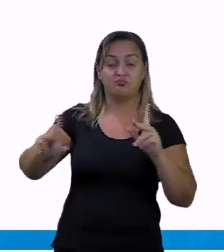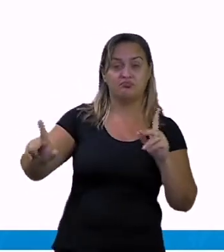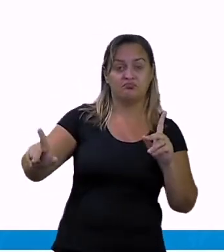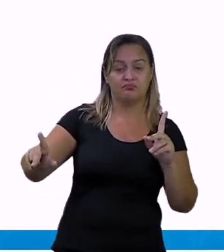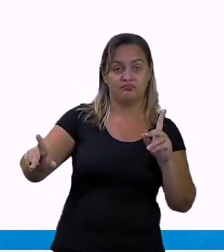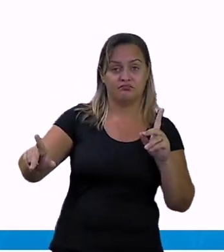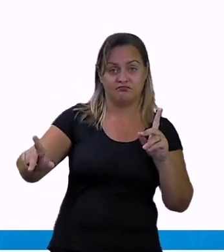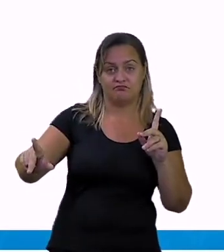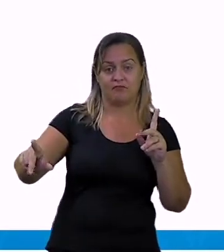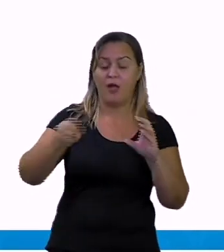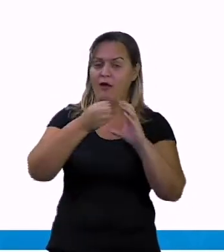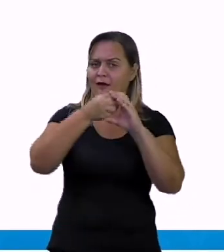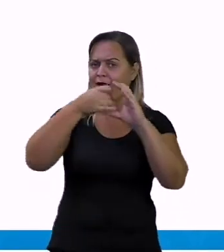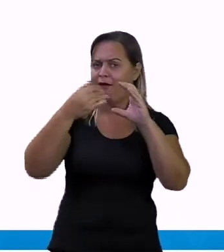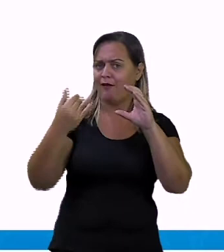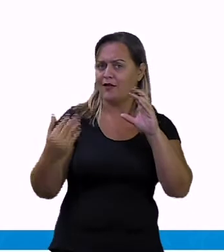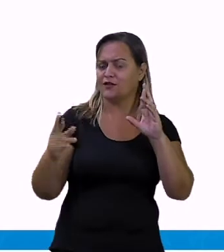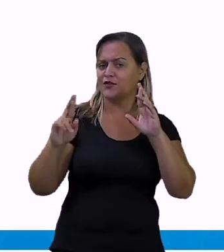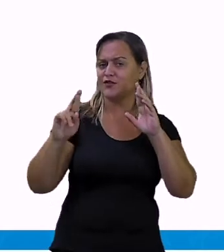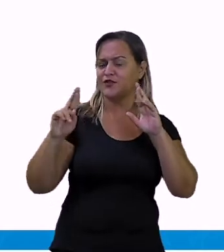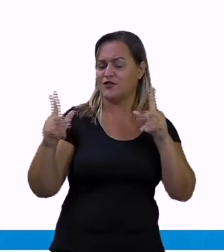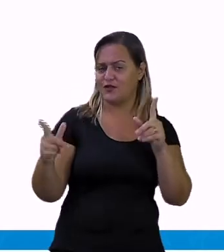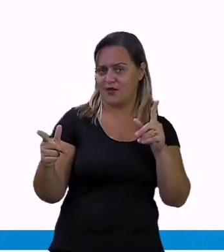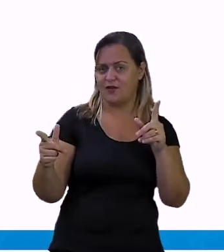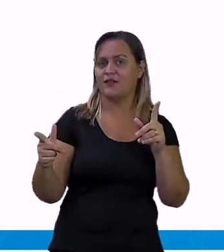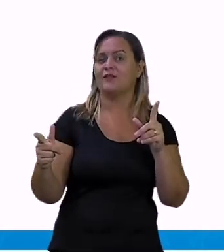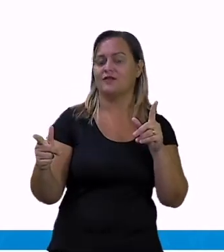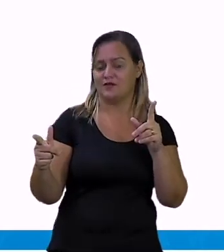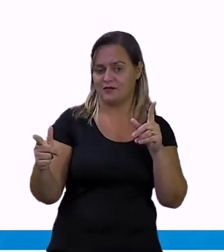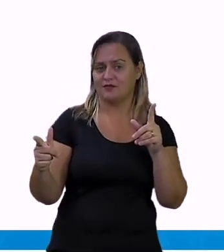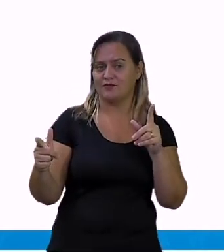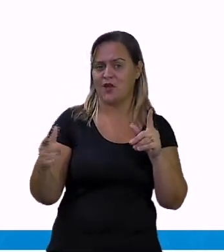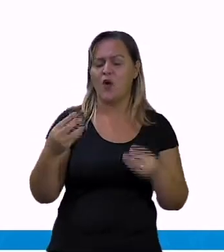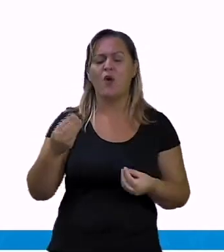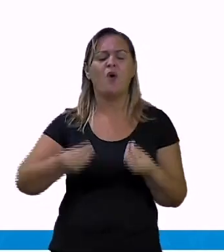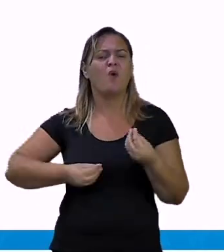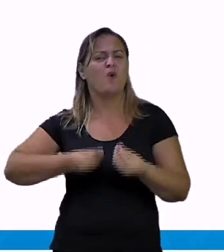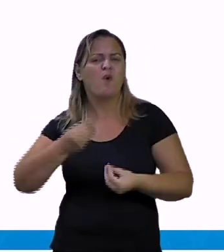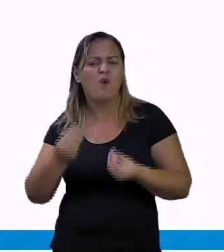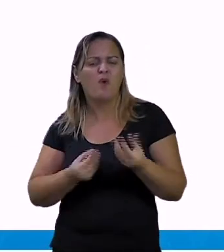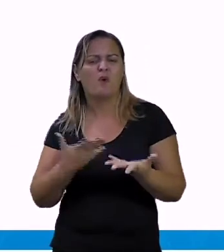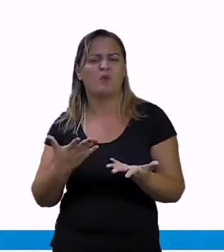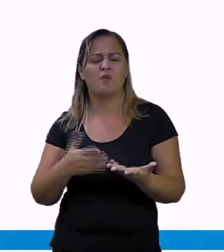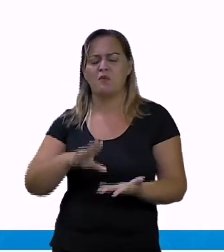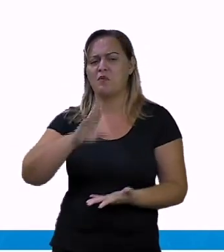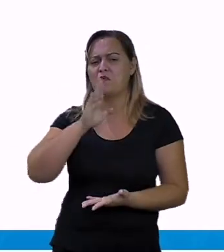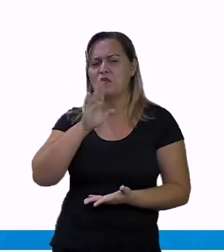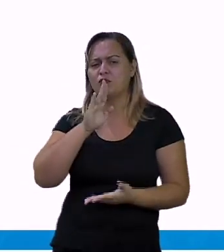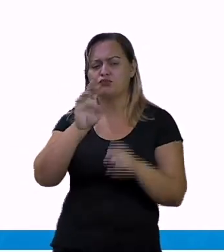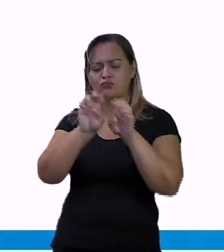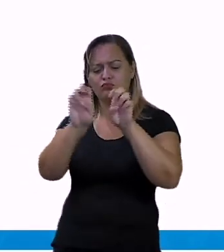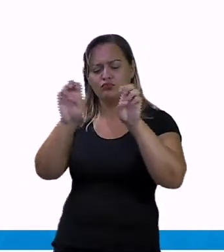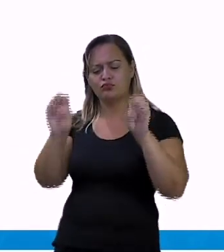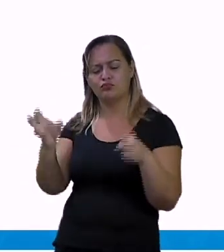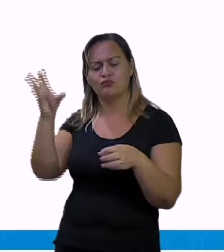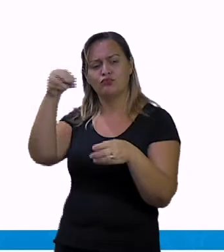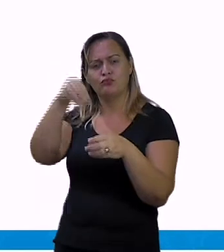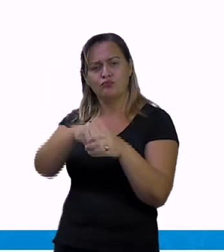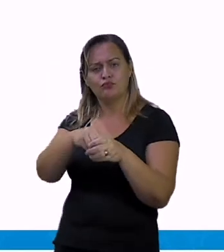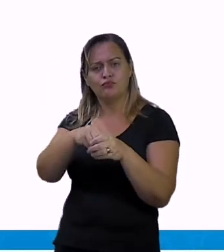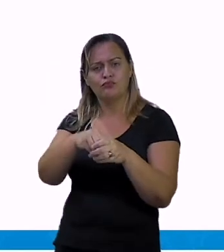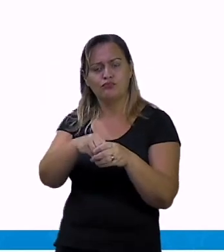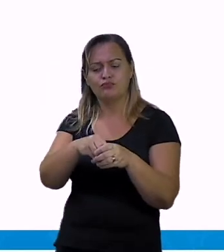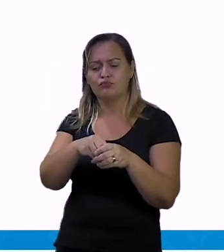do outro? Como eu trago todas essas estruturas, tudo isso, de uma